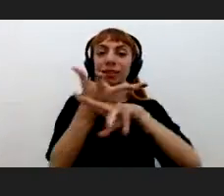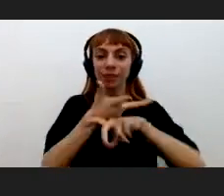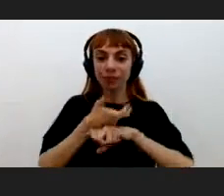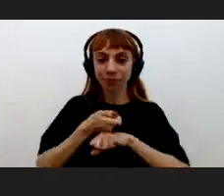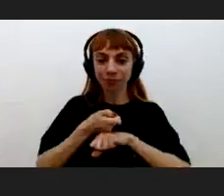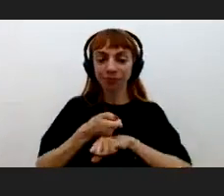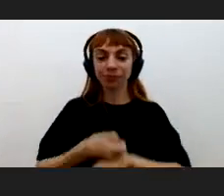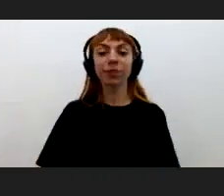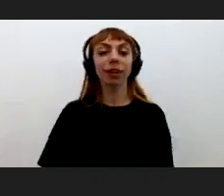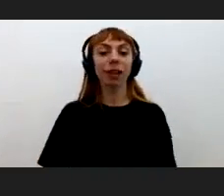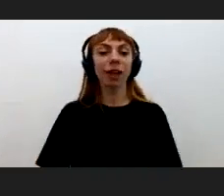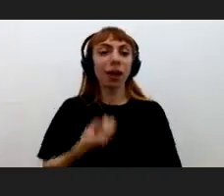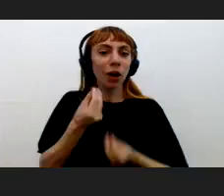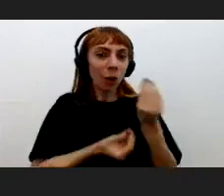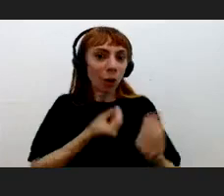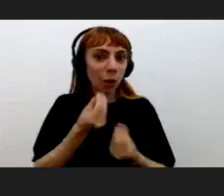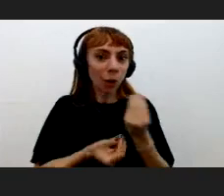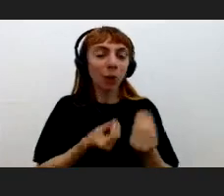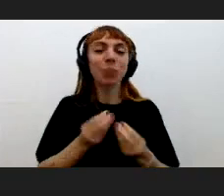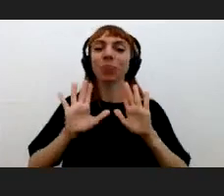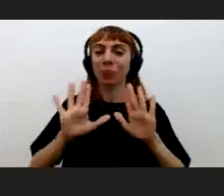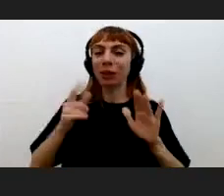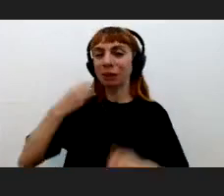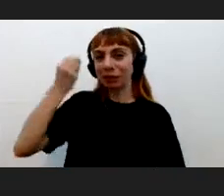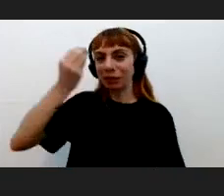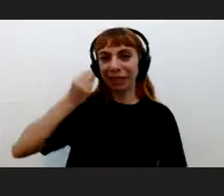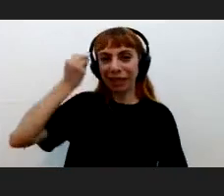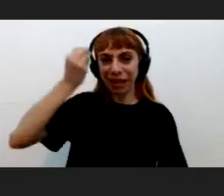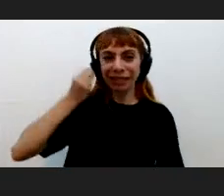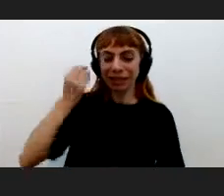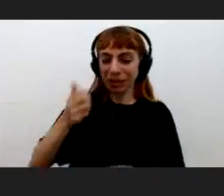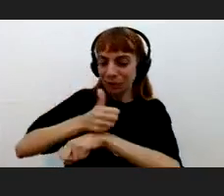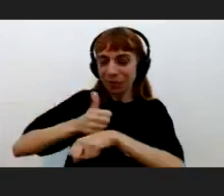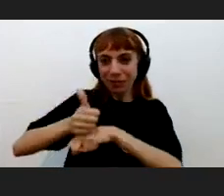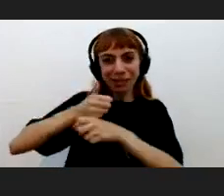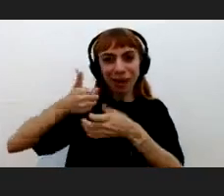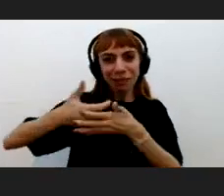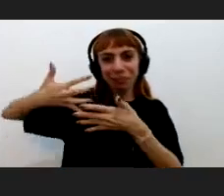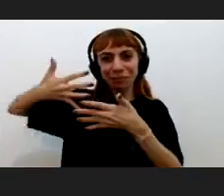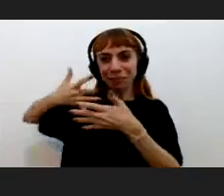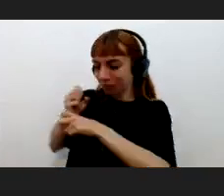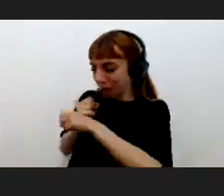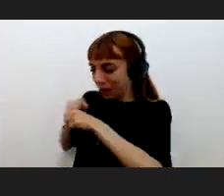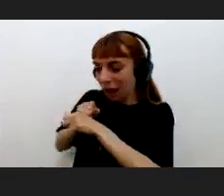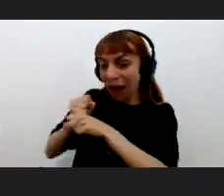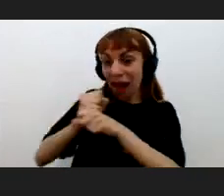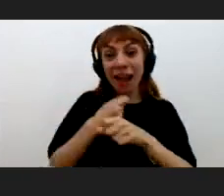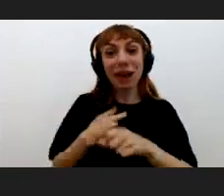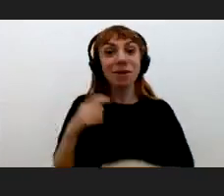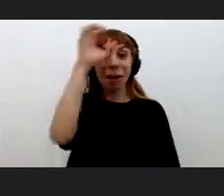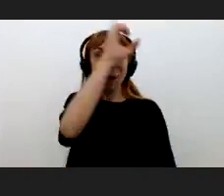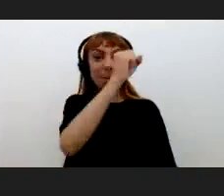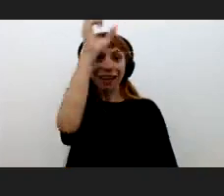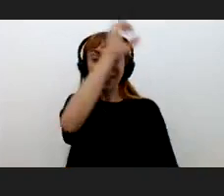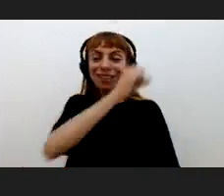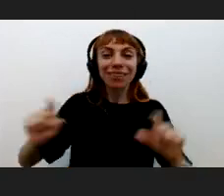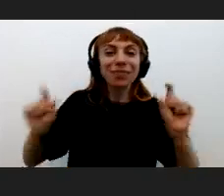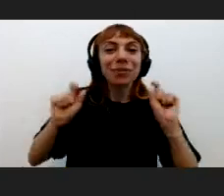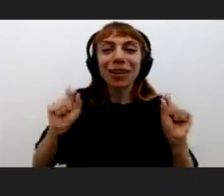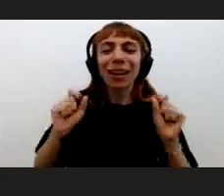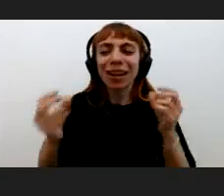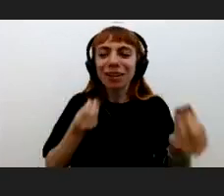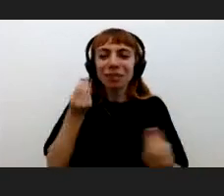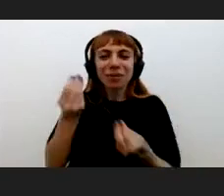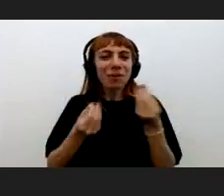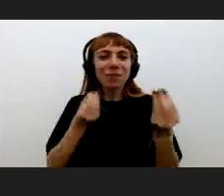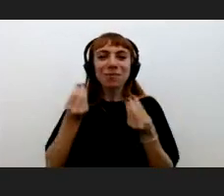Ao longo dos meus últimos anos de profissão, eu tenho aprendido o quão valioso é a gente saber estabelecer boas